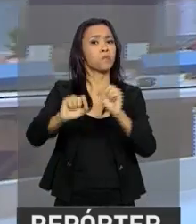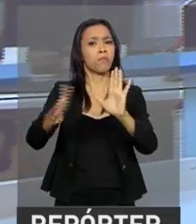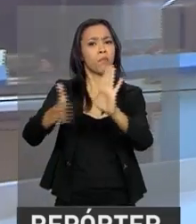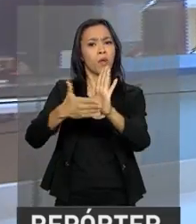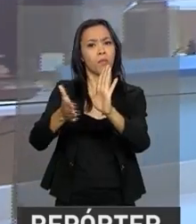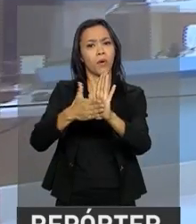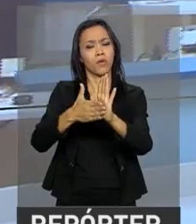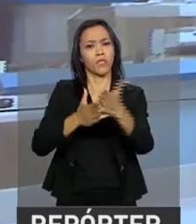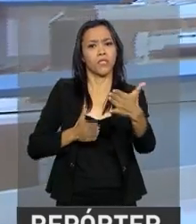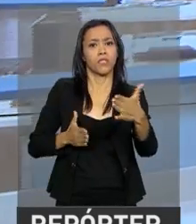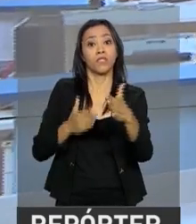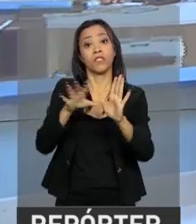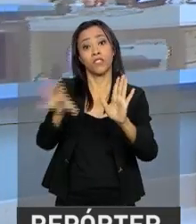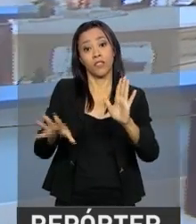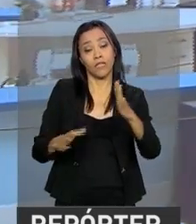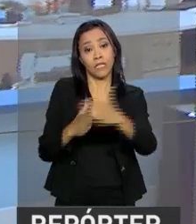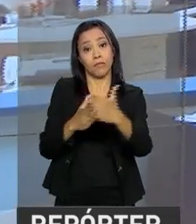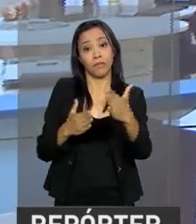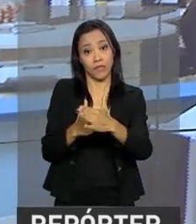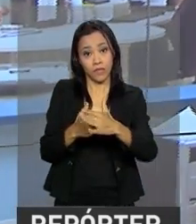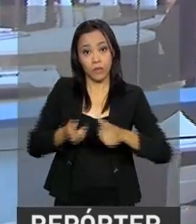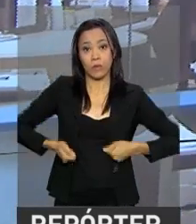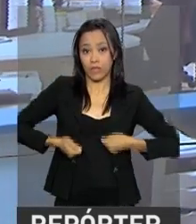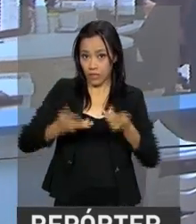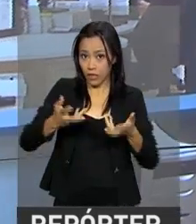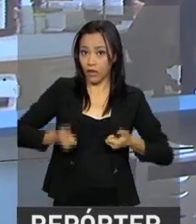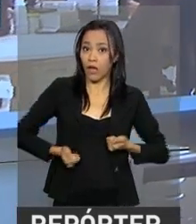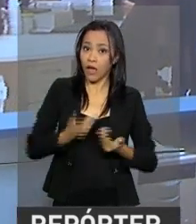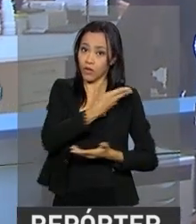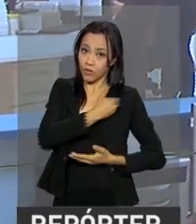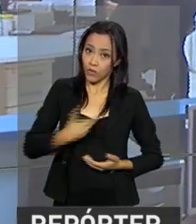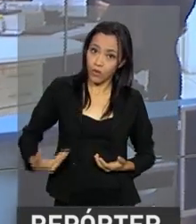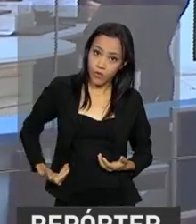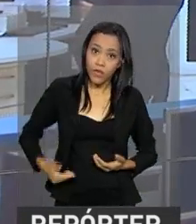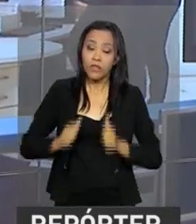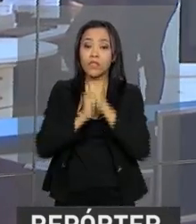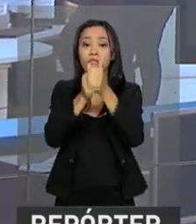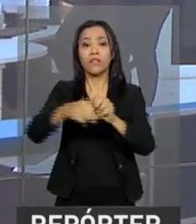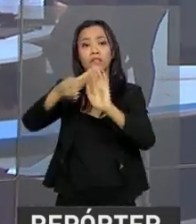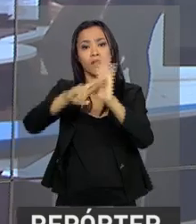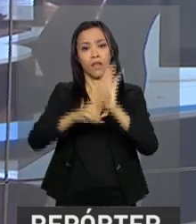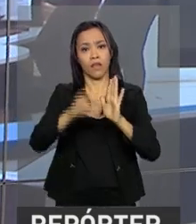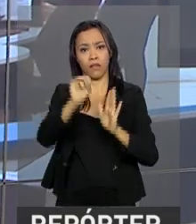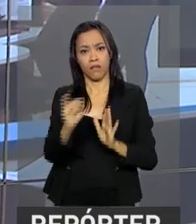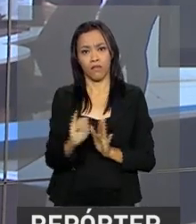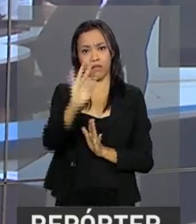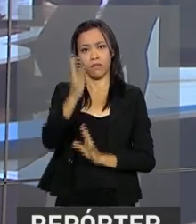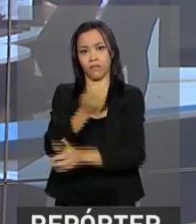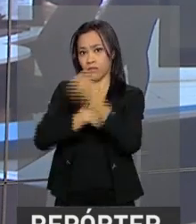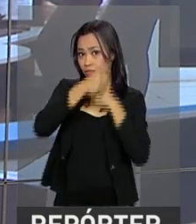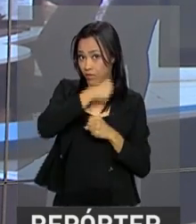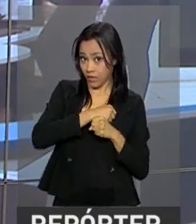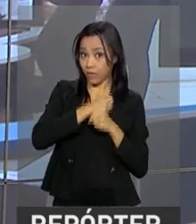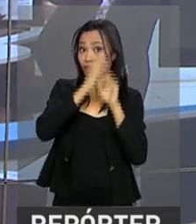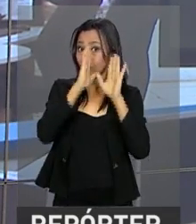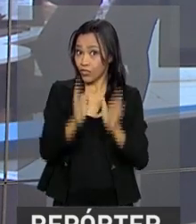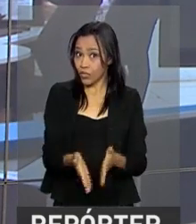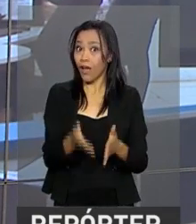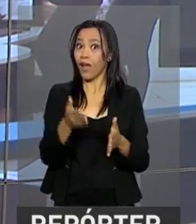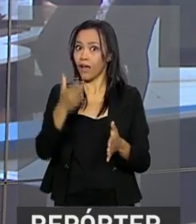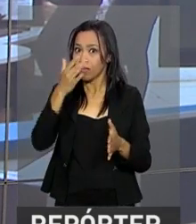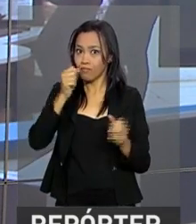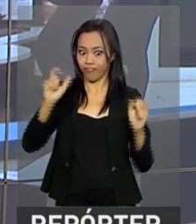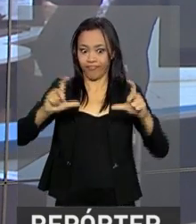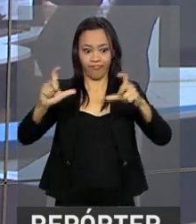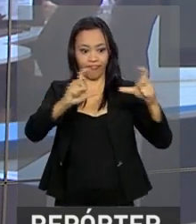de emenda à Constituição que limita os gastos públicos ao percentual da inflação do ano anterior já gerou um aumento da